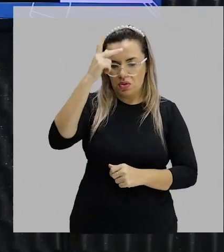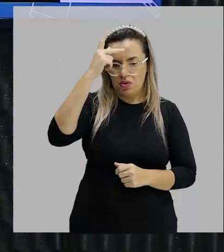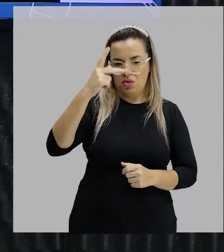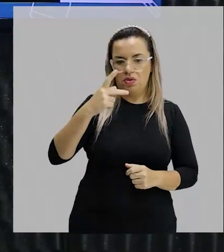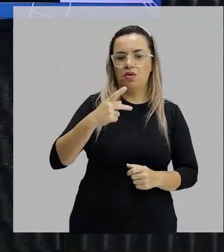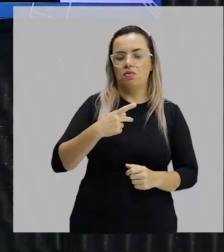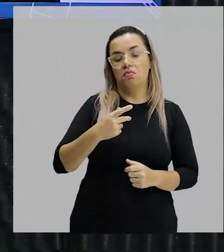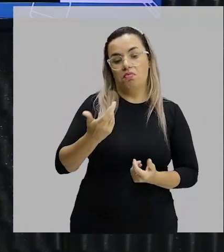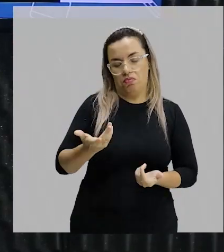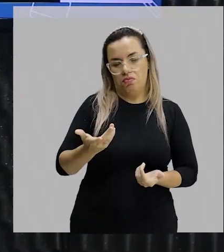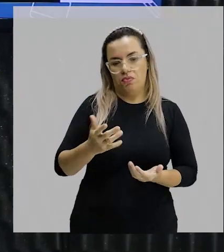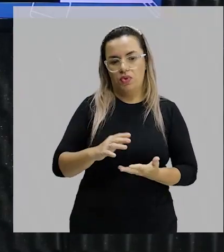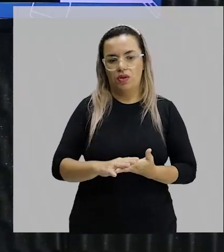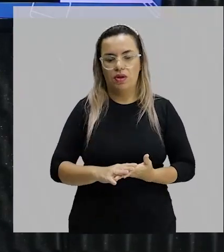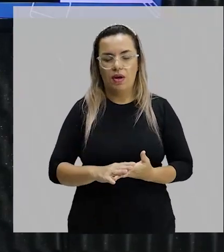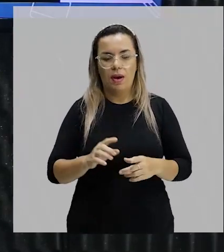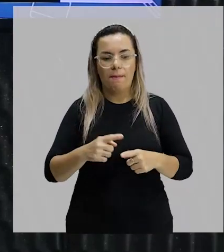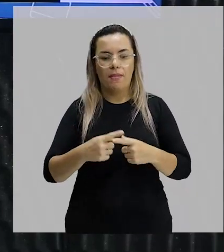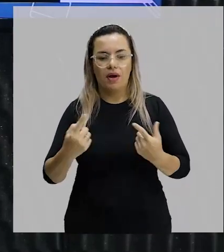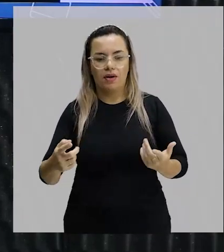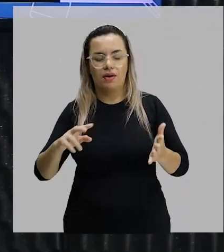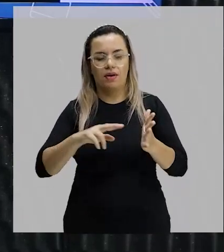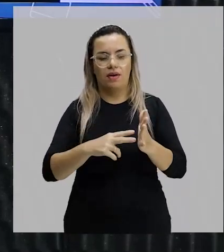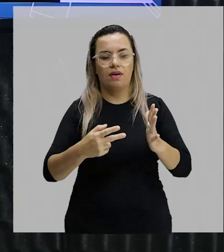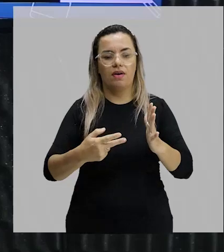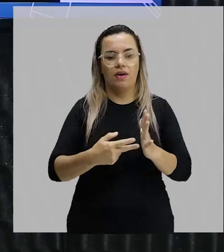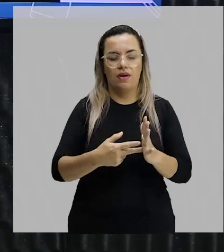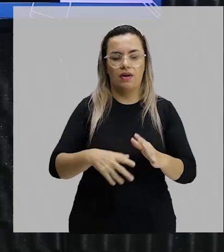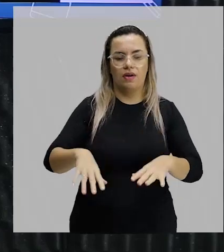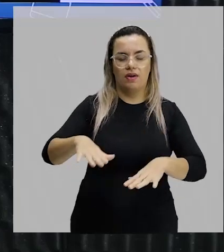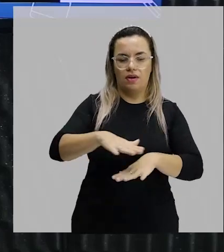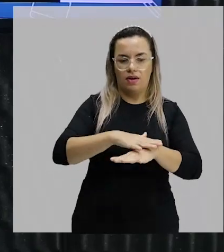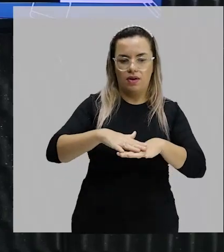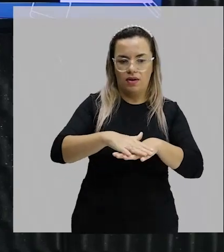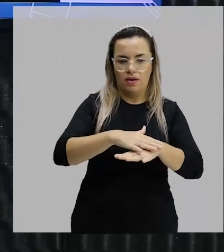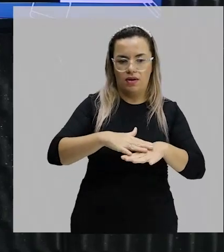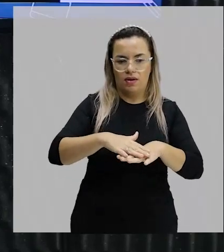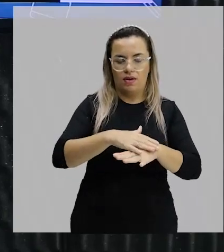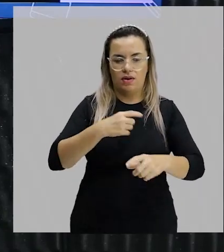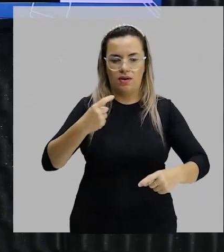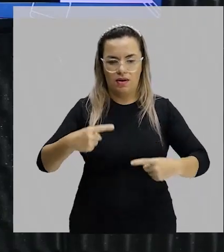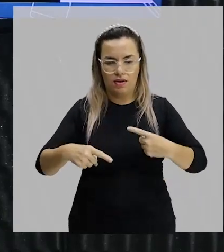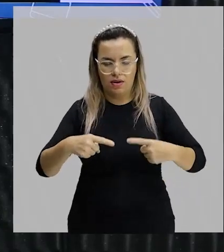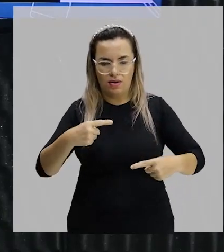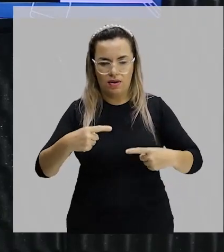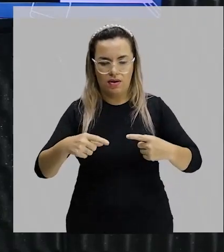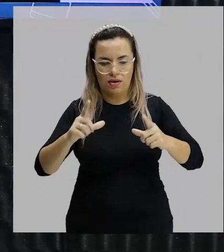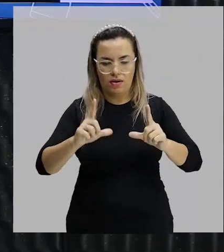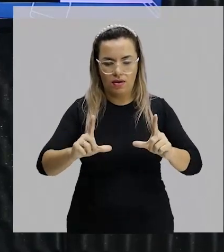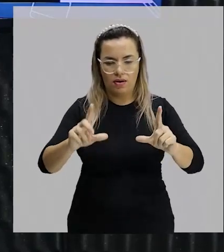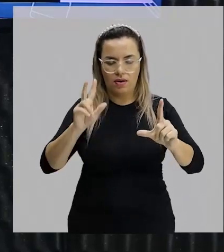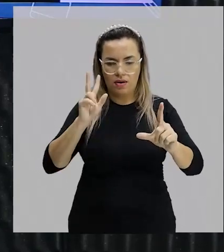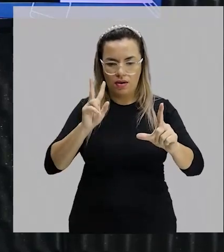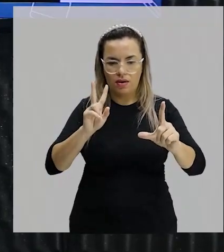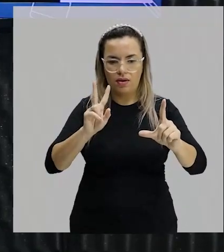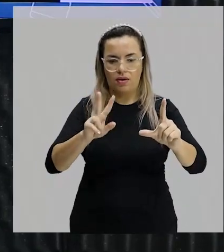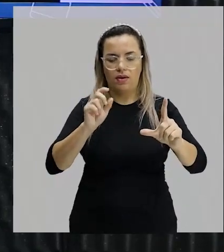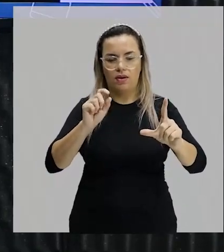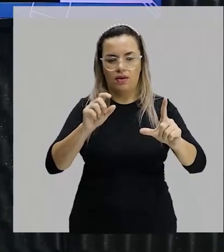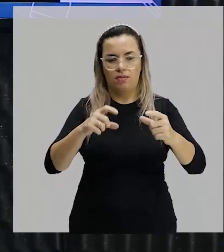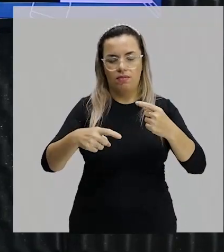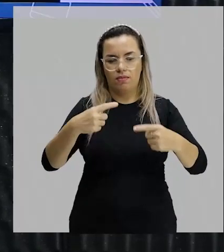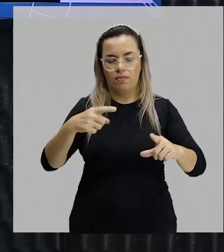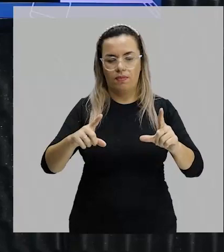mas que faz muito sentido na hora que ele vai conversar, vai dialogar com o público, com a plateia, sem dizer uma palavra, na maioria dos